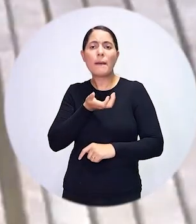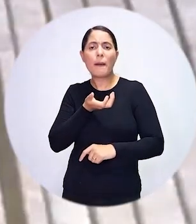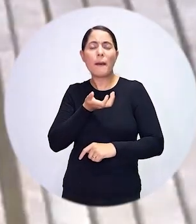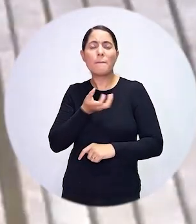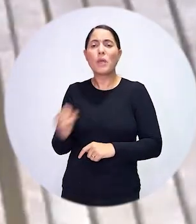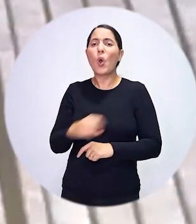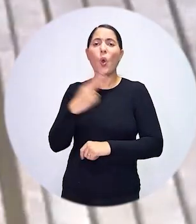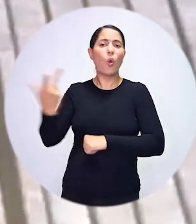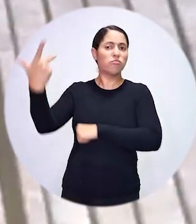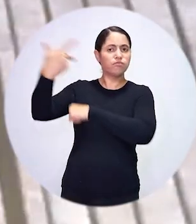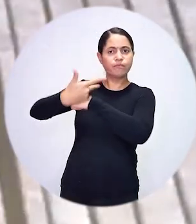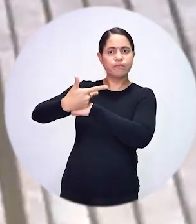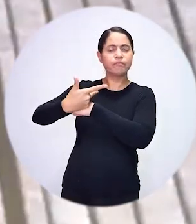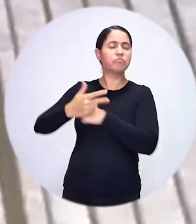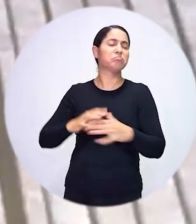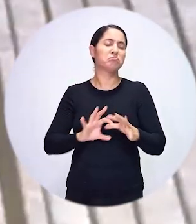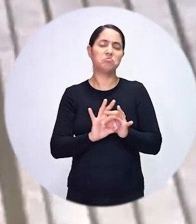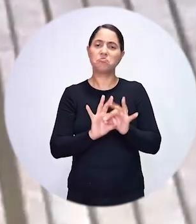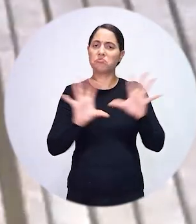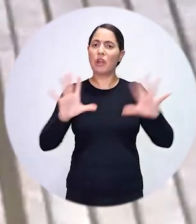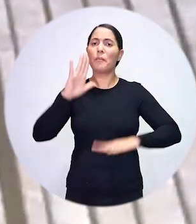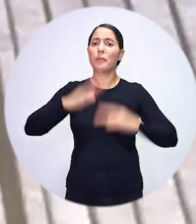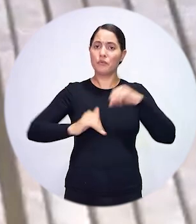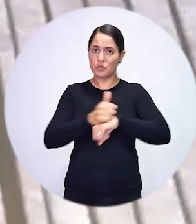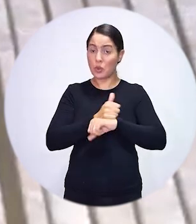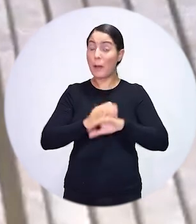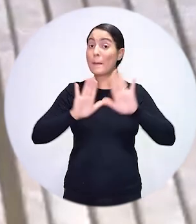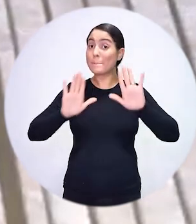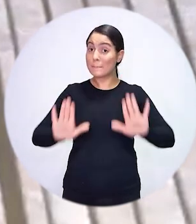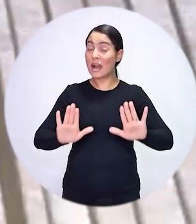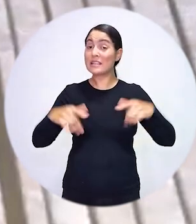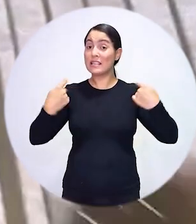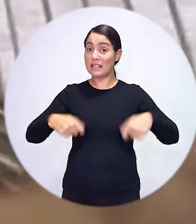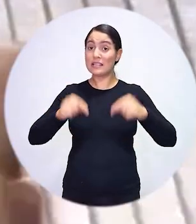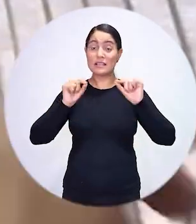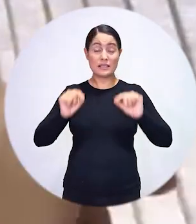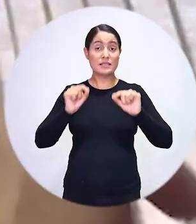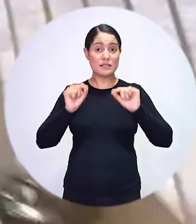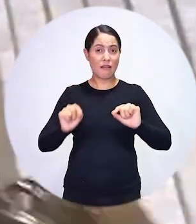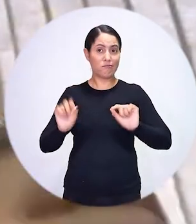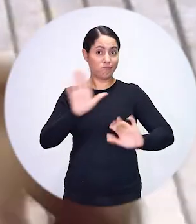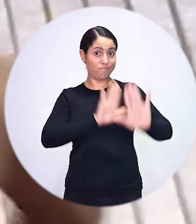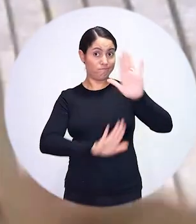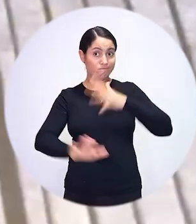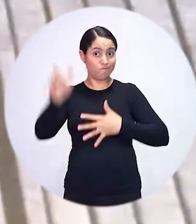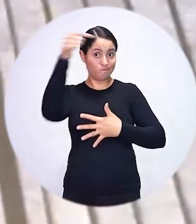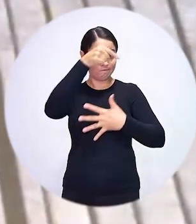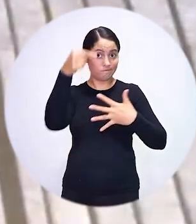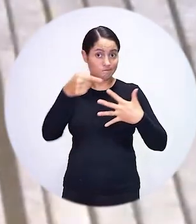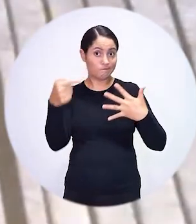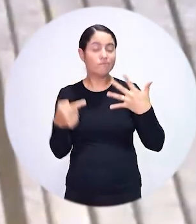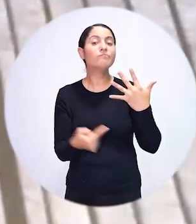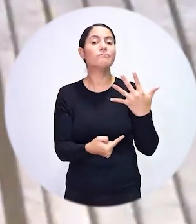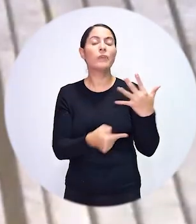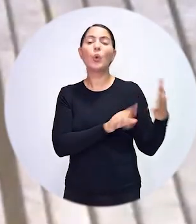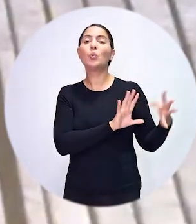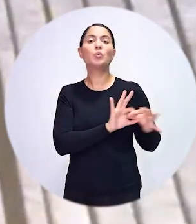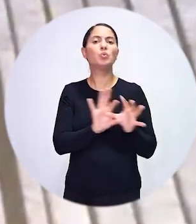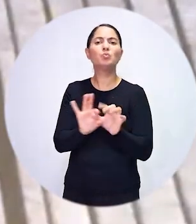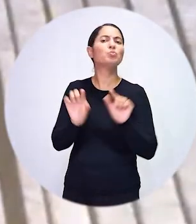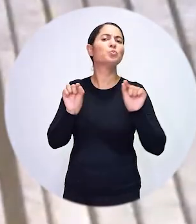áudio contendo a atuação profissional. Contudo, é importante que tomemos